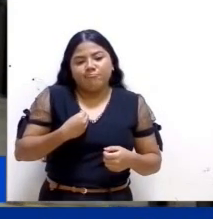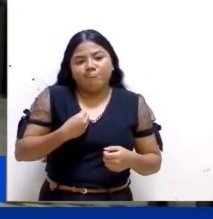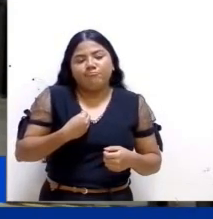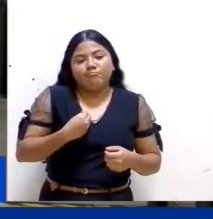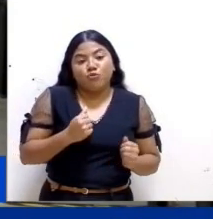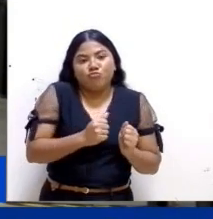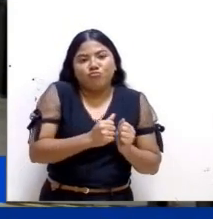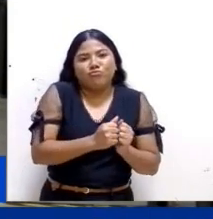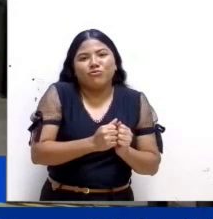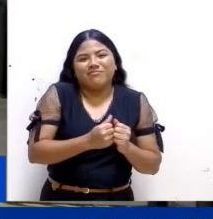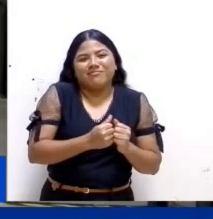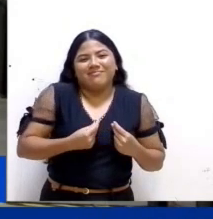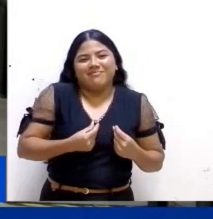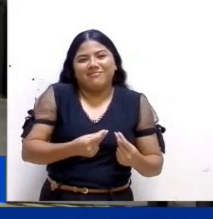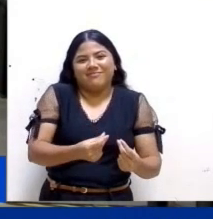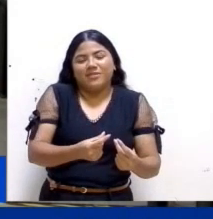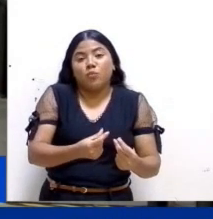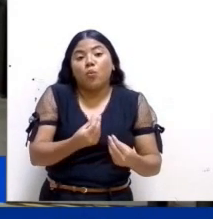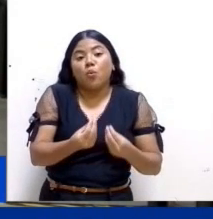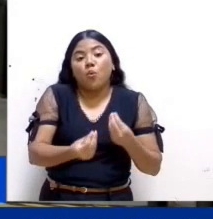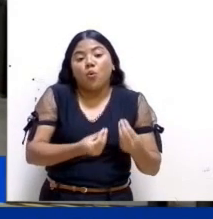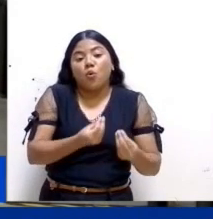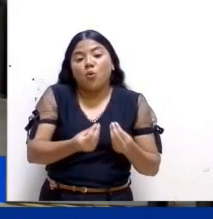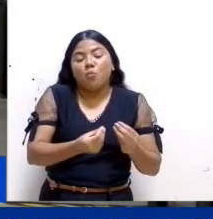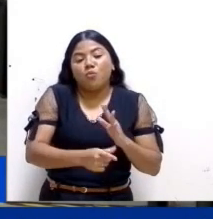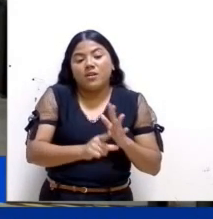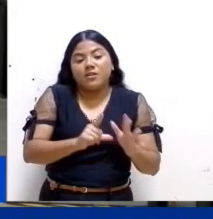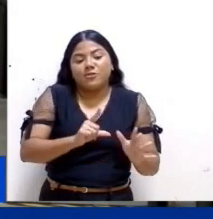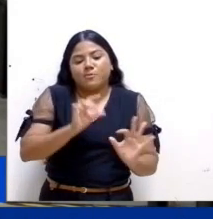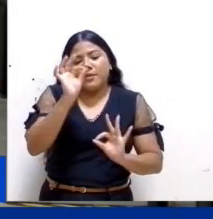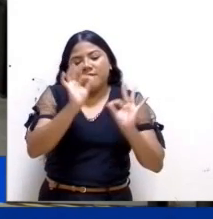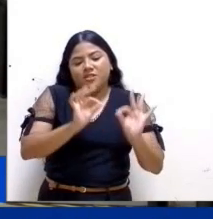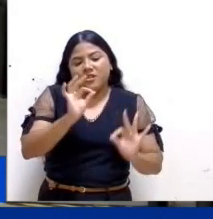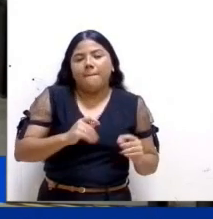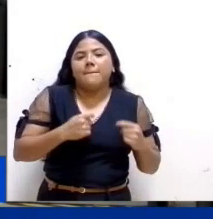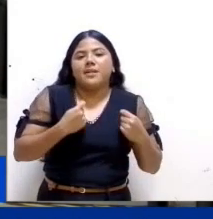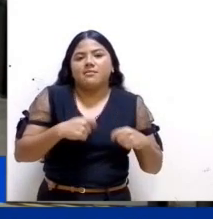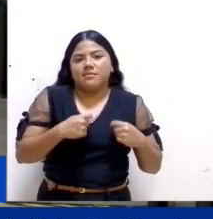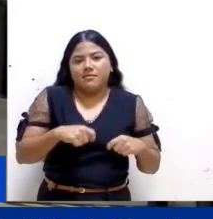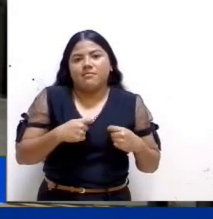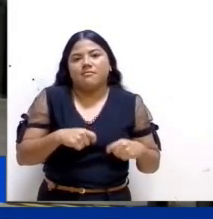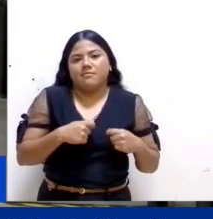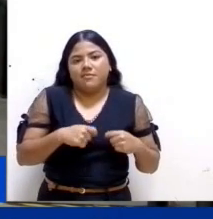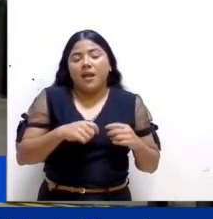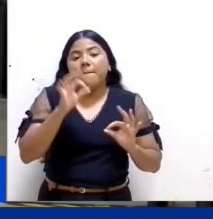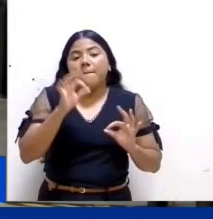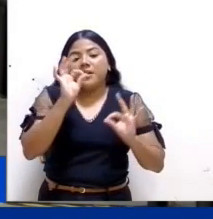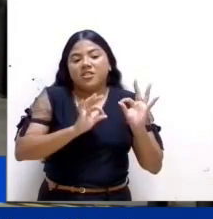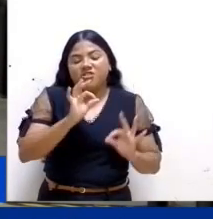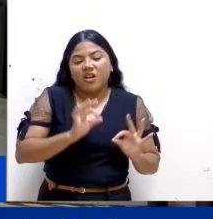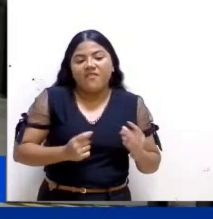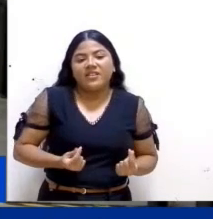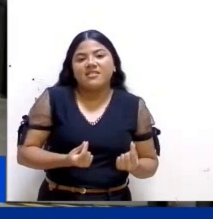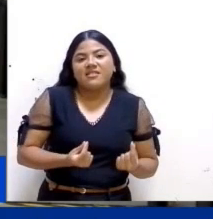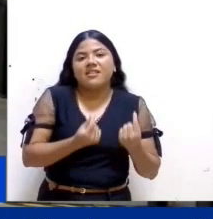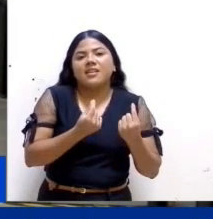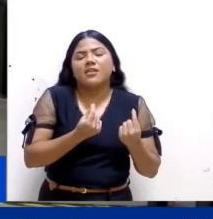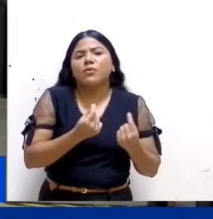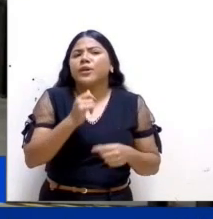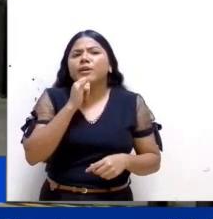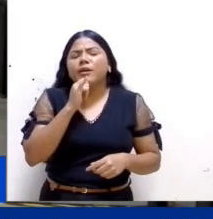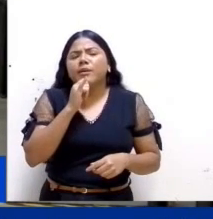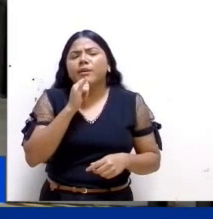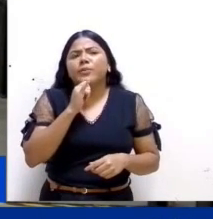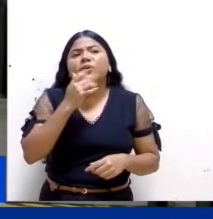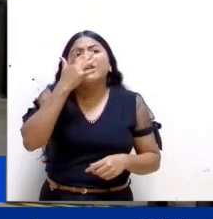como é que vai ser a nossa vida financeira, que é um efeito do casamento. Quem é que vai pagar